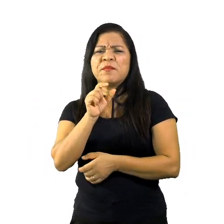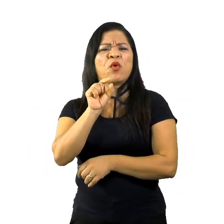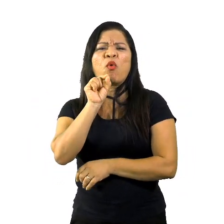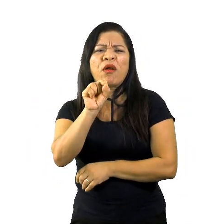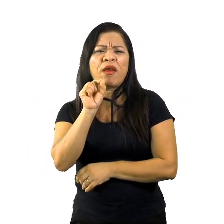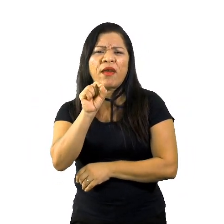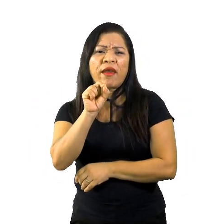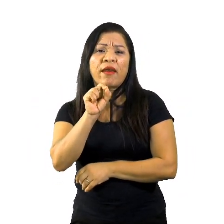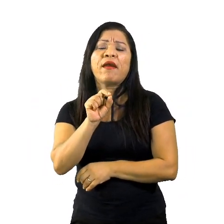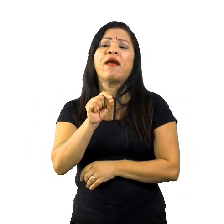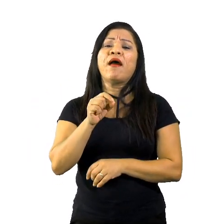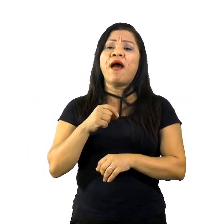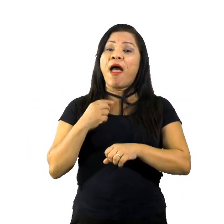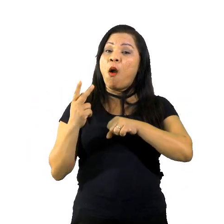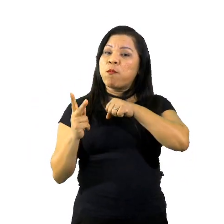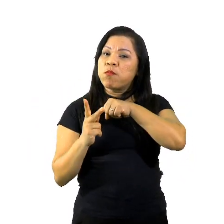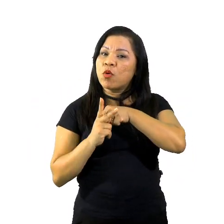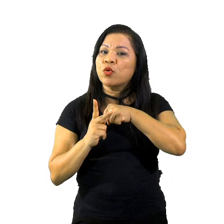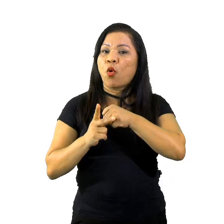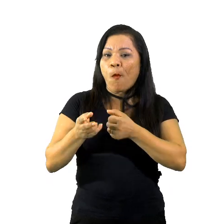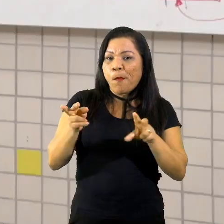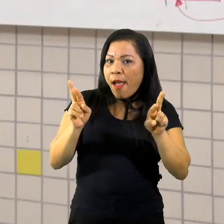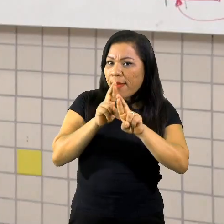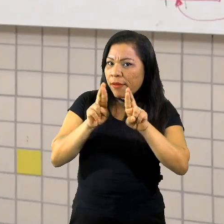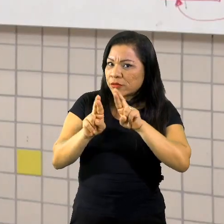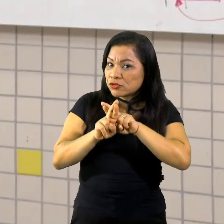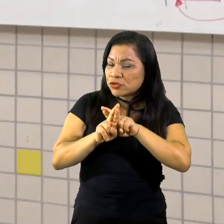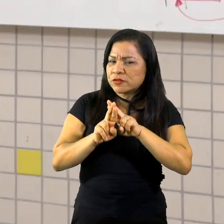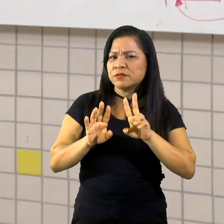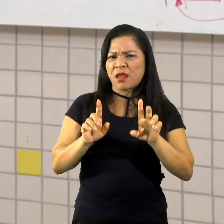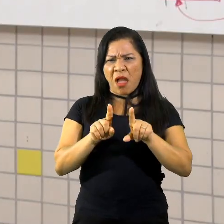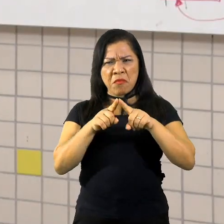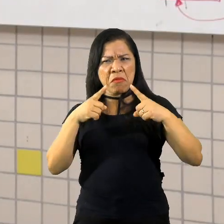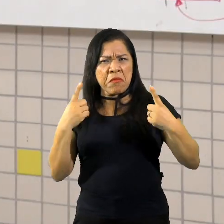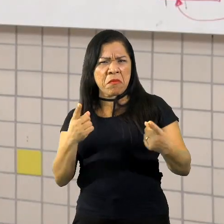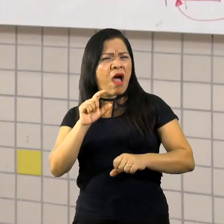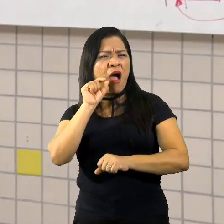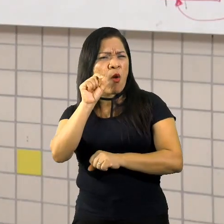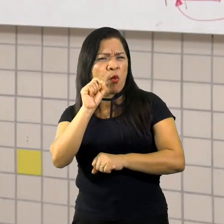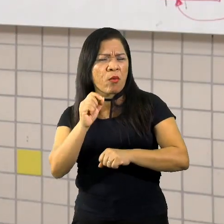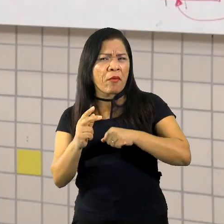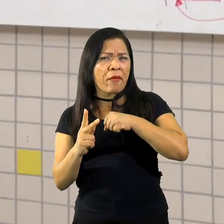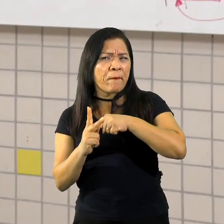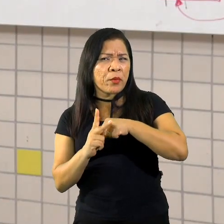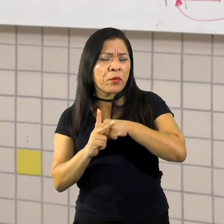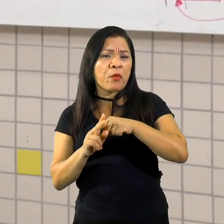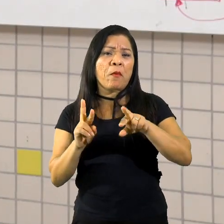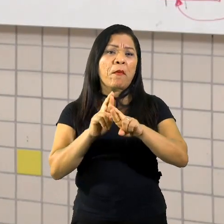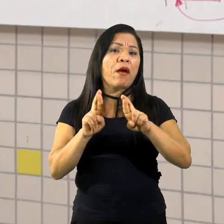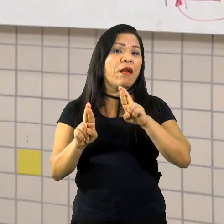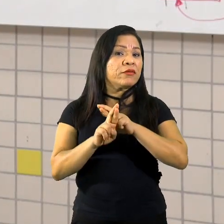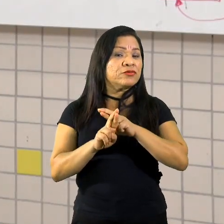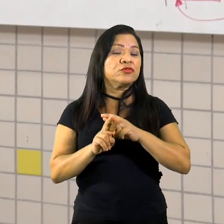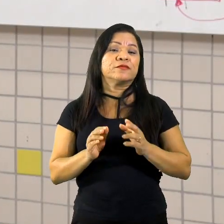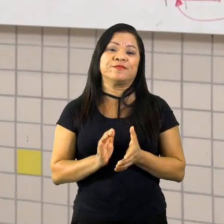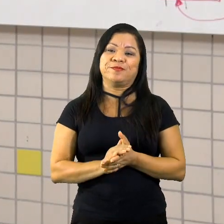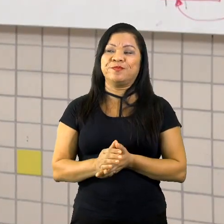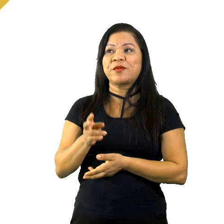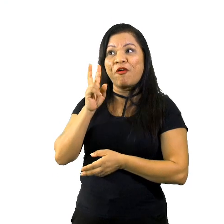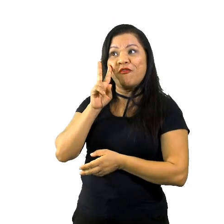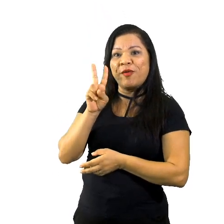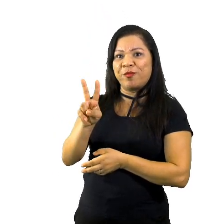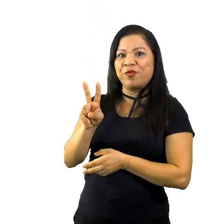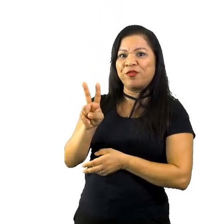relativo. Mas o que é o pronome relativo? Vamos ver nesses slides?